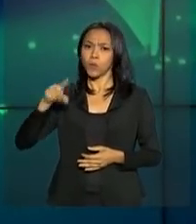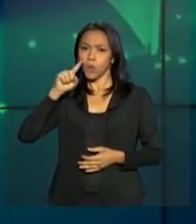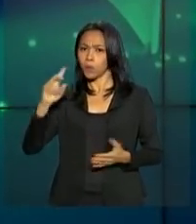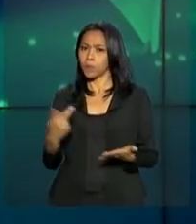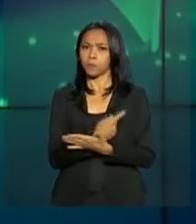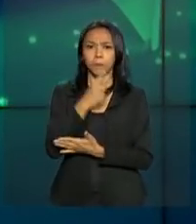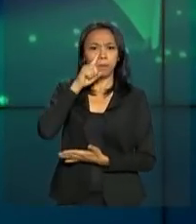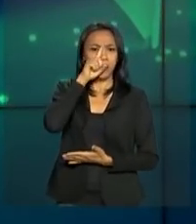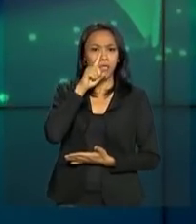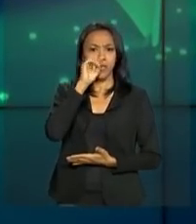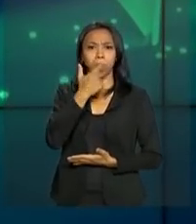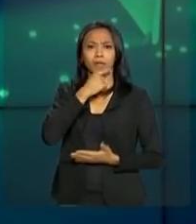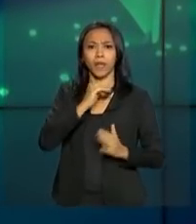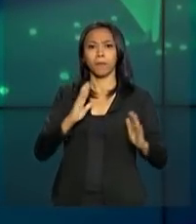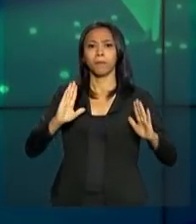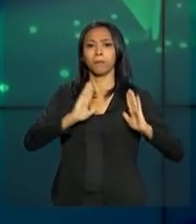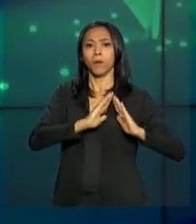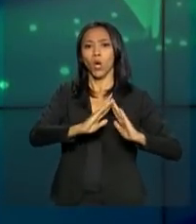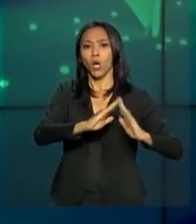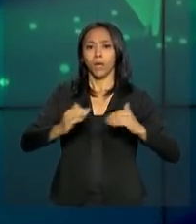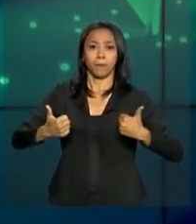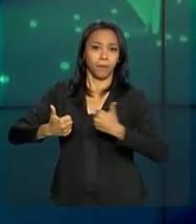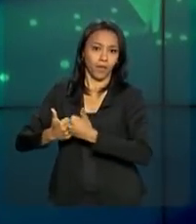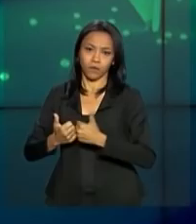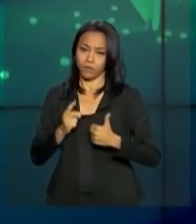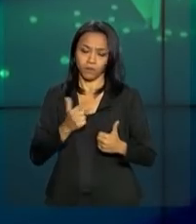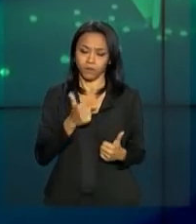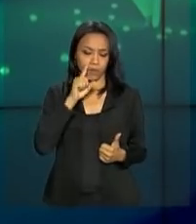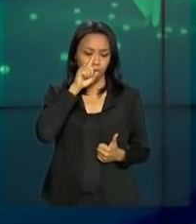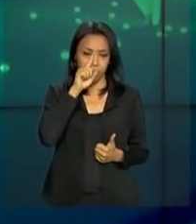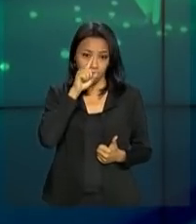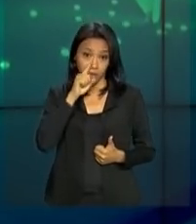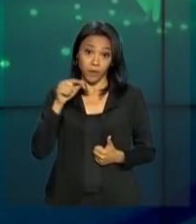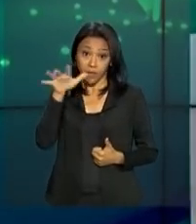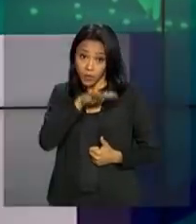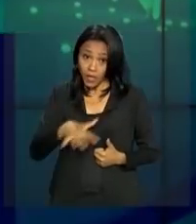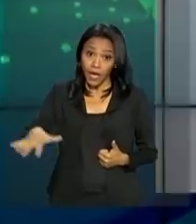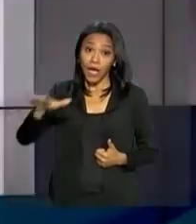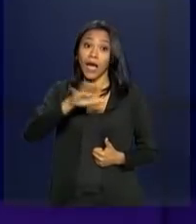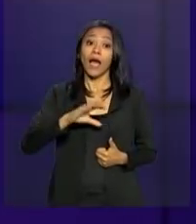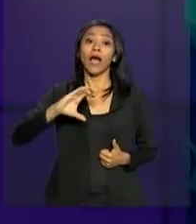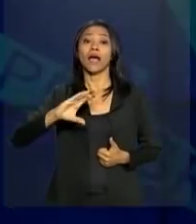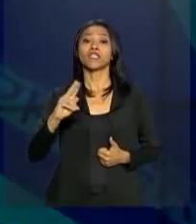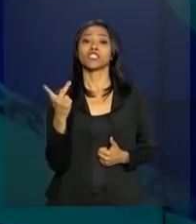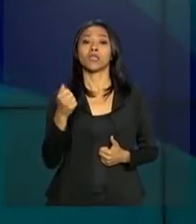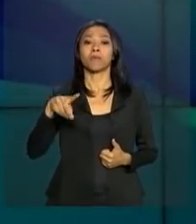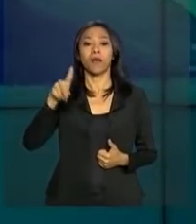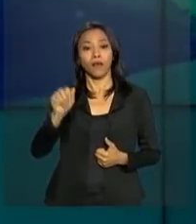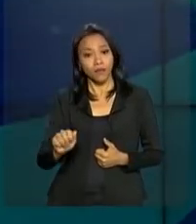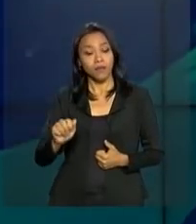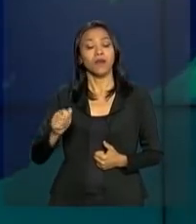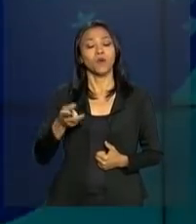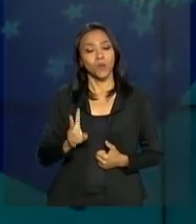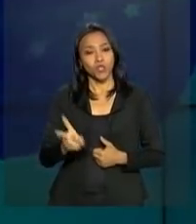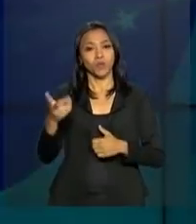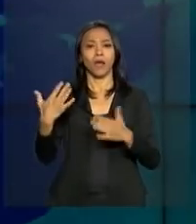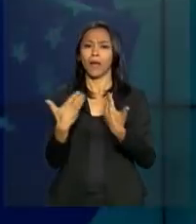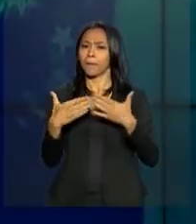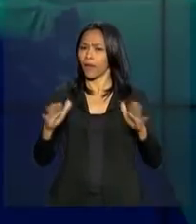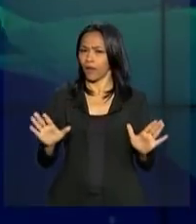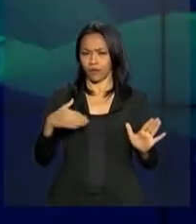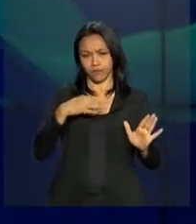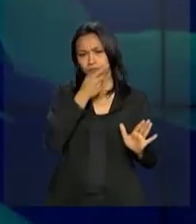os próximos apesar da operação o parque nacional da chapada diamantina continua funcionando normalmente está aberto para visitação